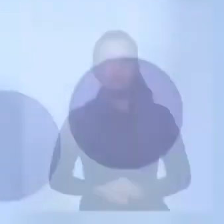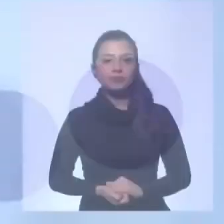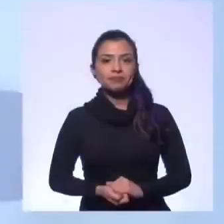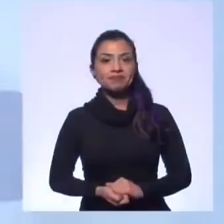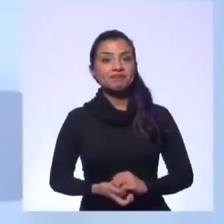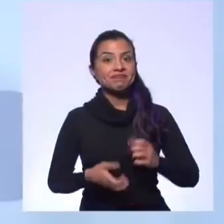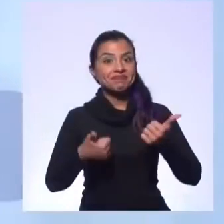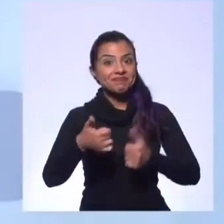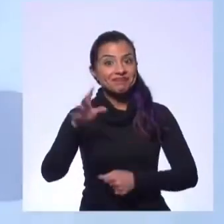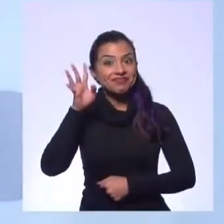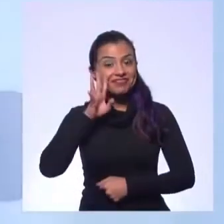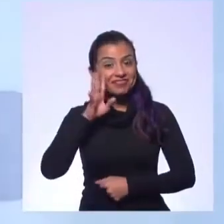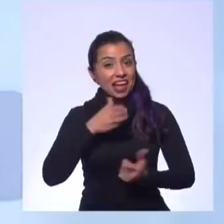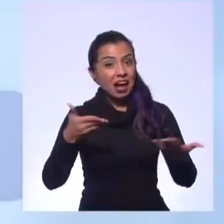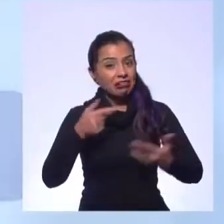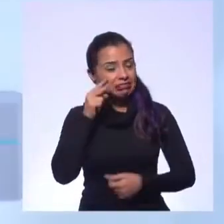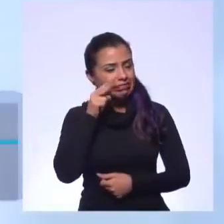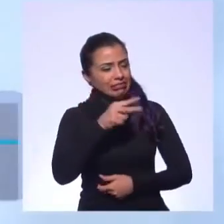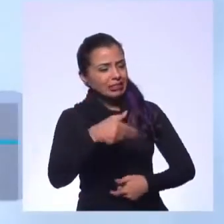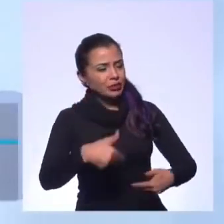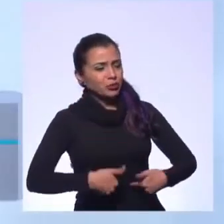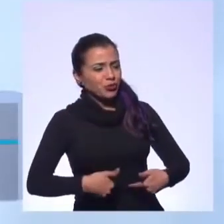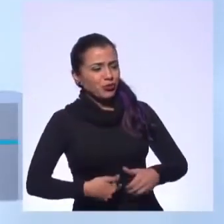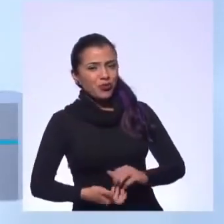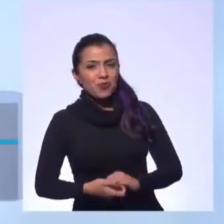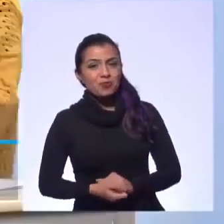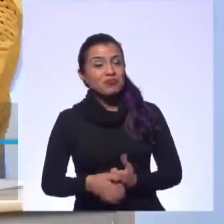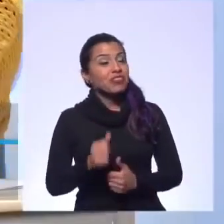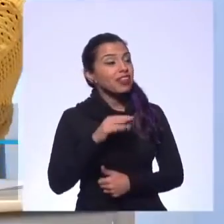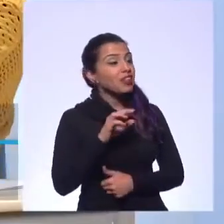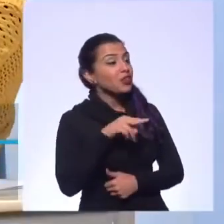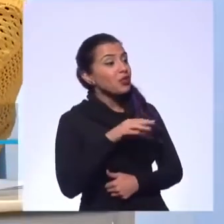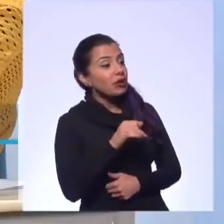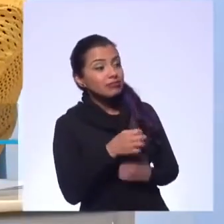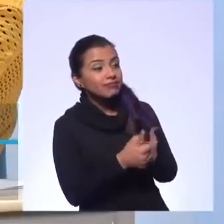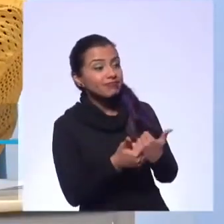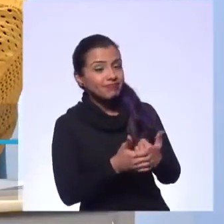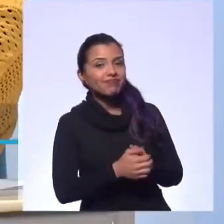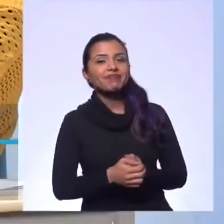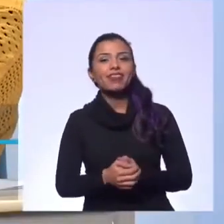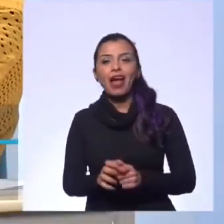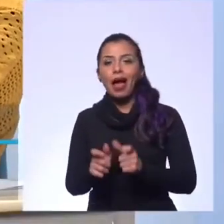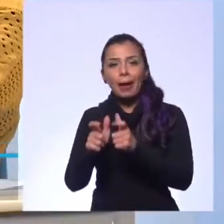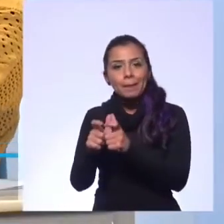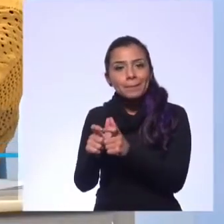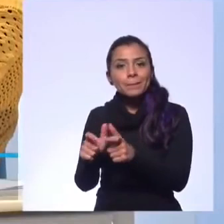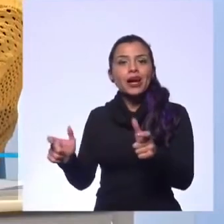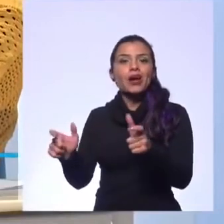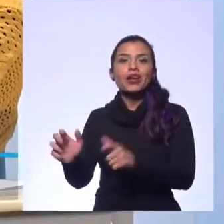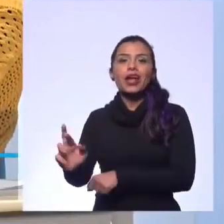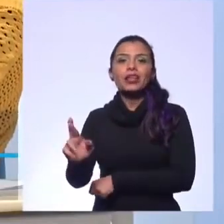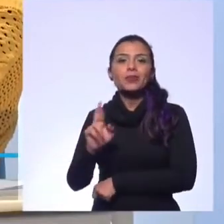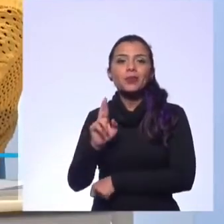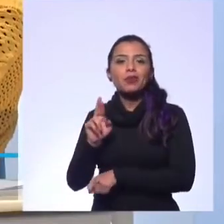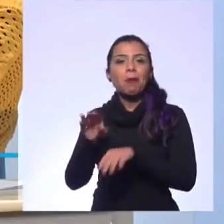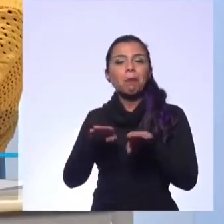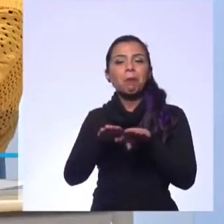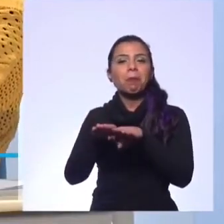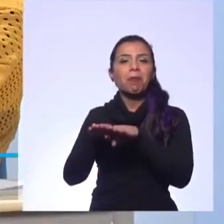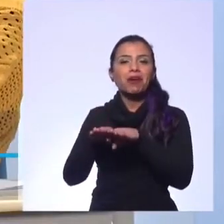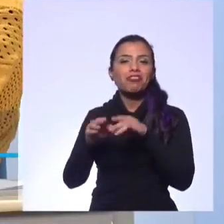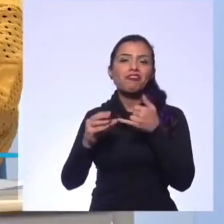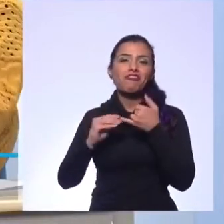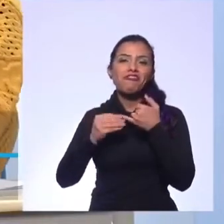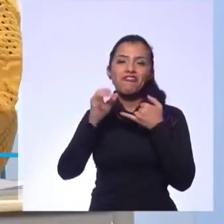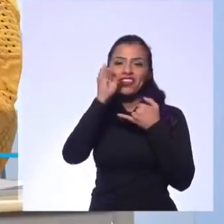Very nice, I'm hungry now. E aí, Antônia? Bom, ganhou de unanimidade feijoada. Feijoada, mas feijoada na